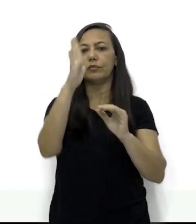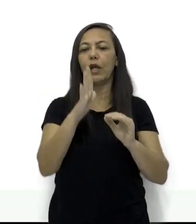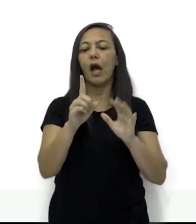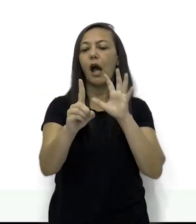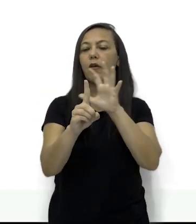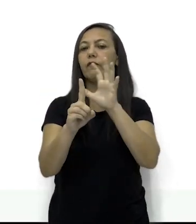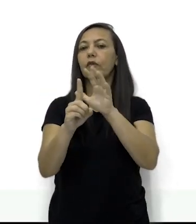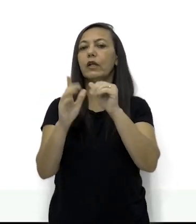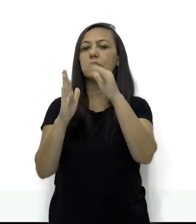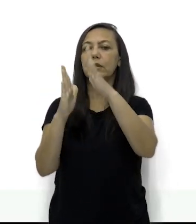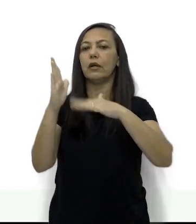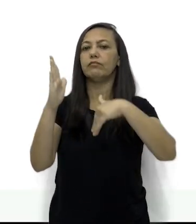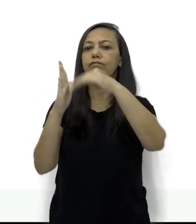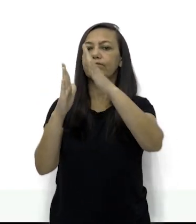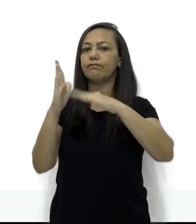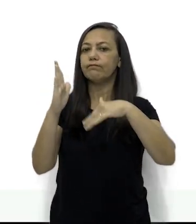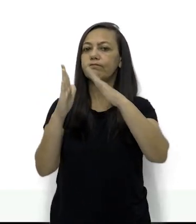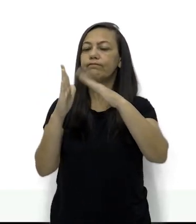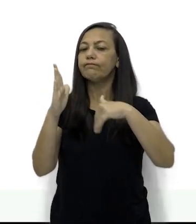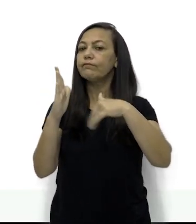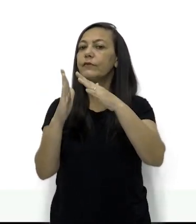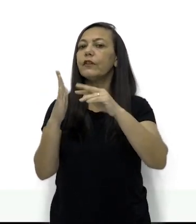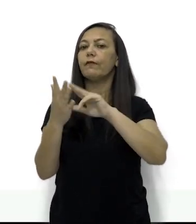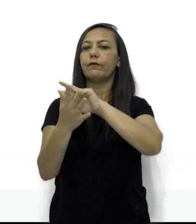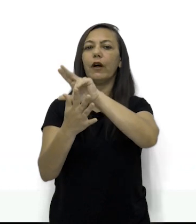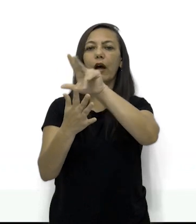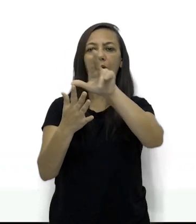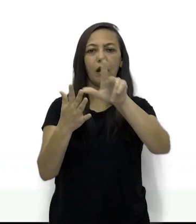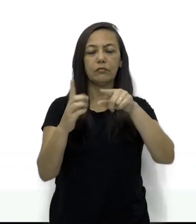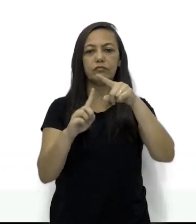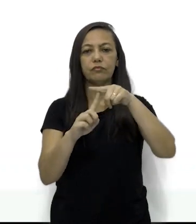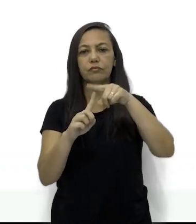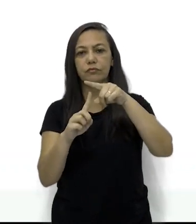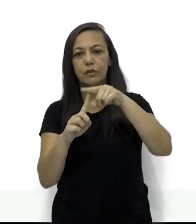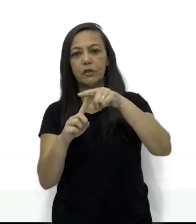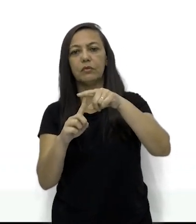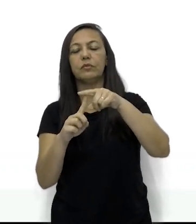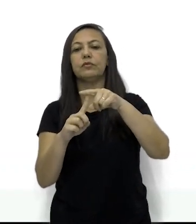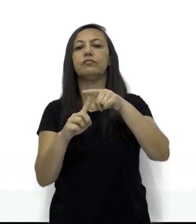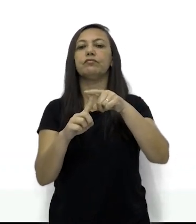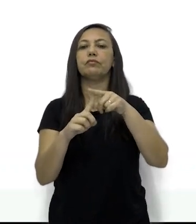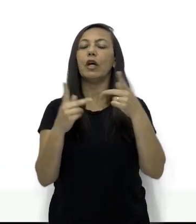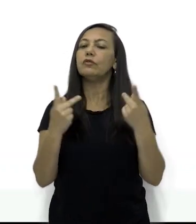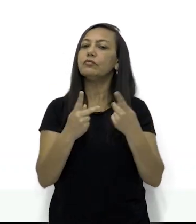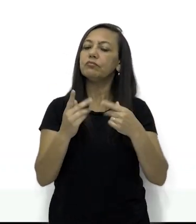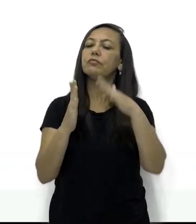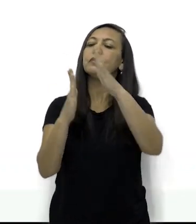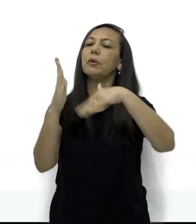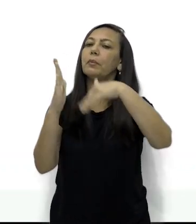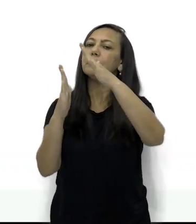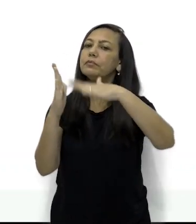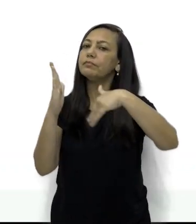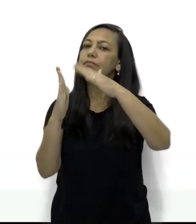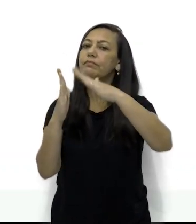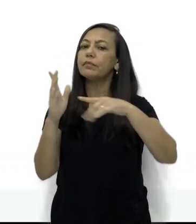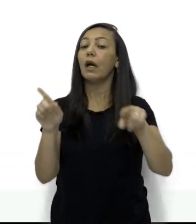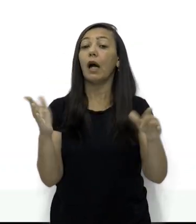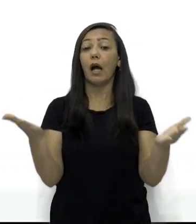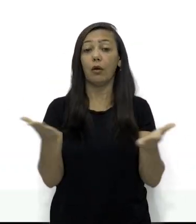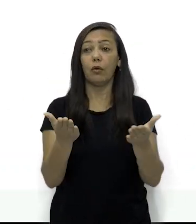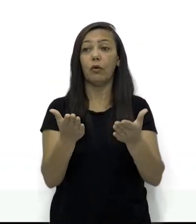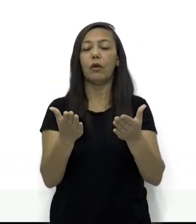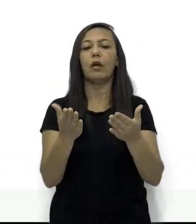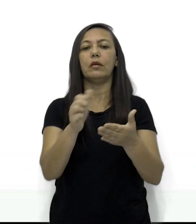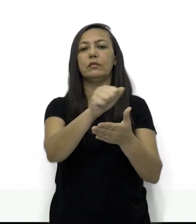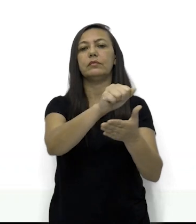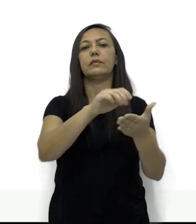a influência da pintura rupestre, pintura figurativa e pintura abstrata, tipos e estilos de pintura. E agora